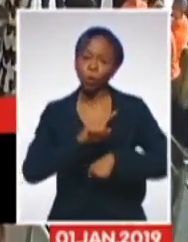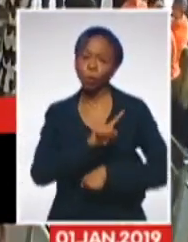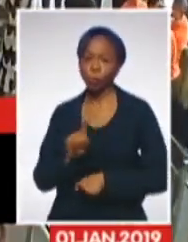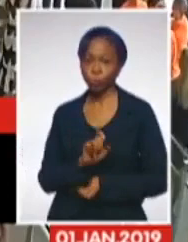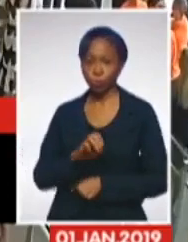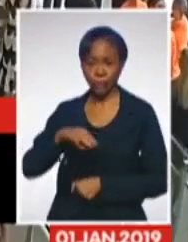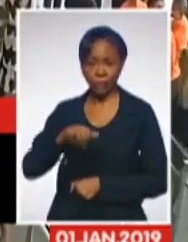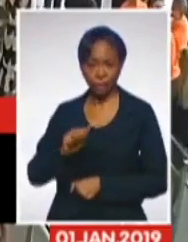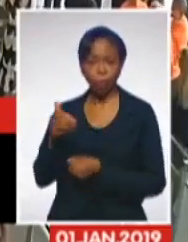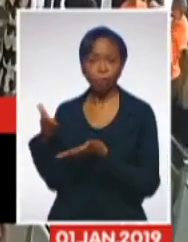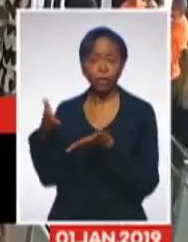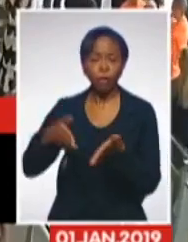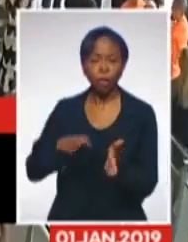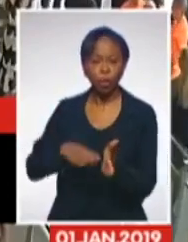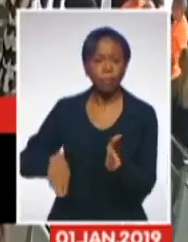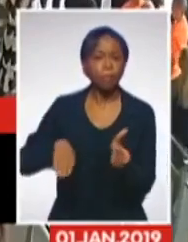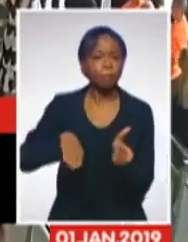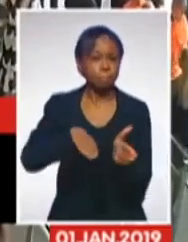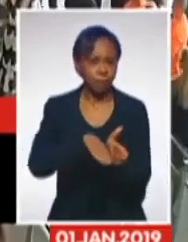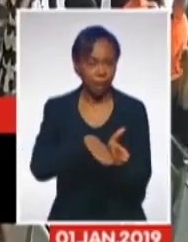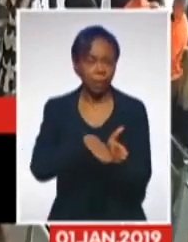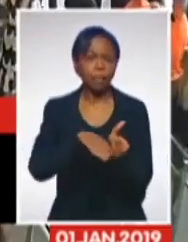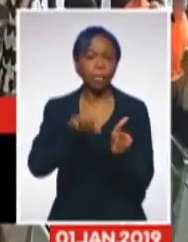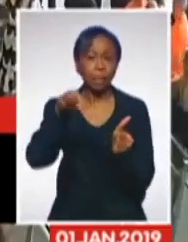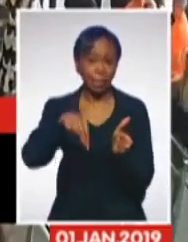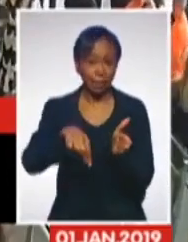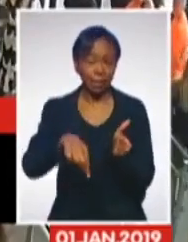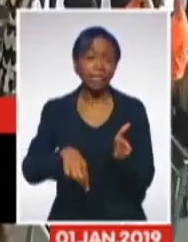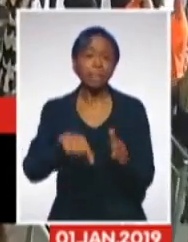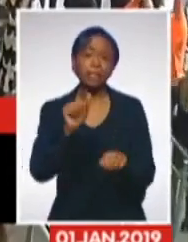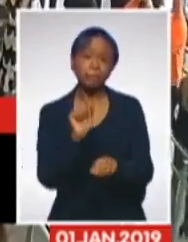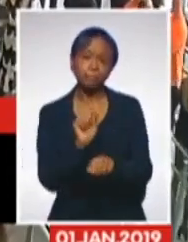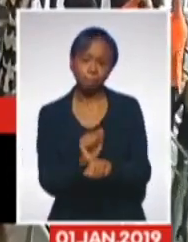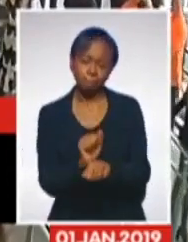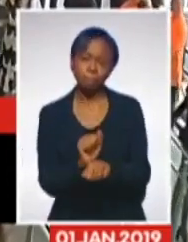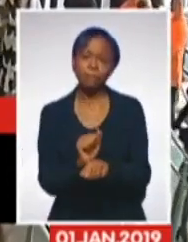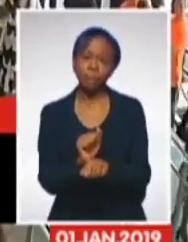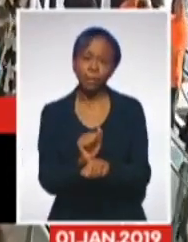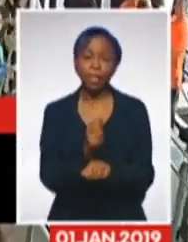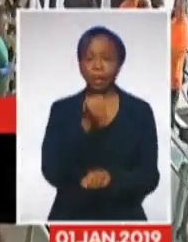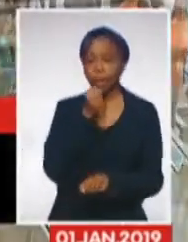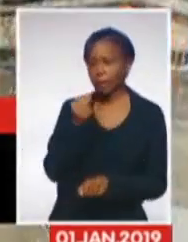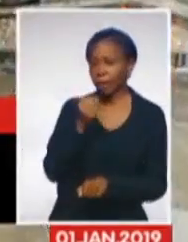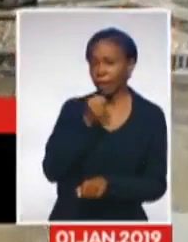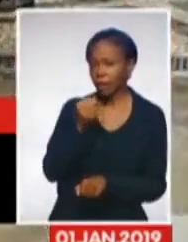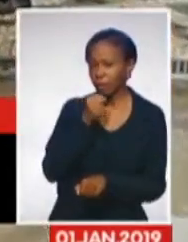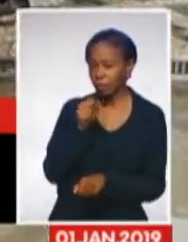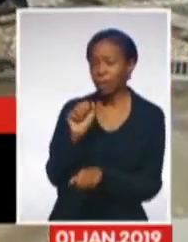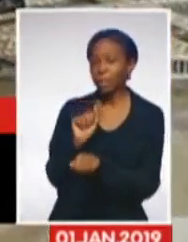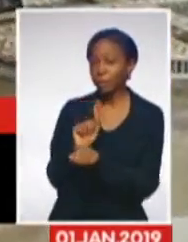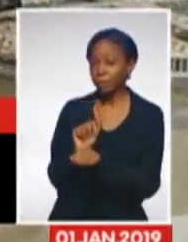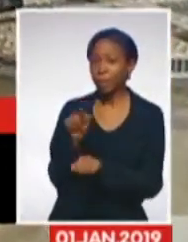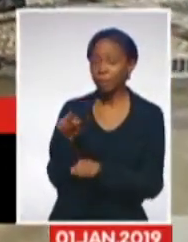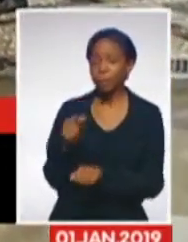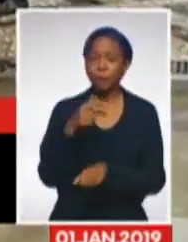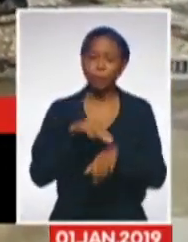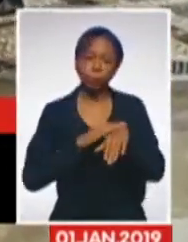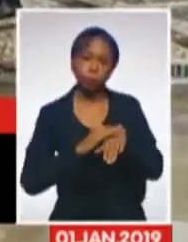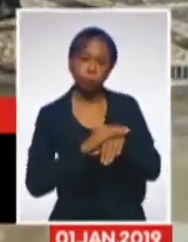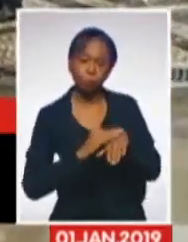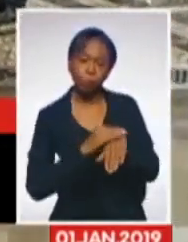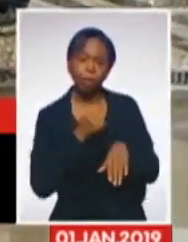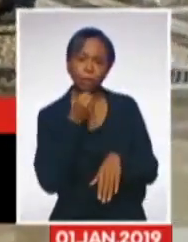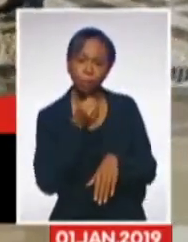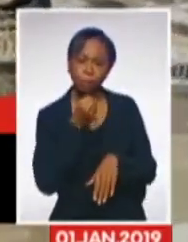carro, vai parar aqui neste espaço e onde a imprensa o aguarda para uma coletiva daqui. Ele fala com a imprensa, deve